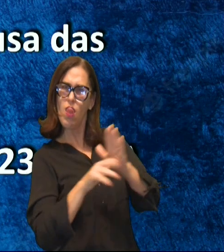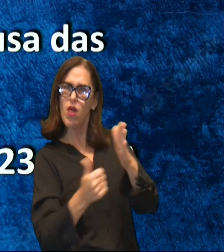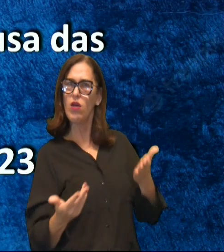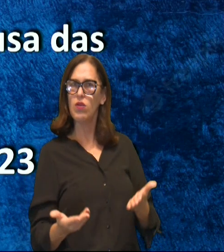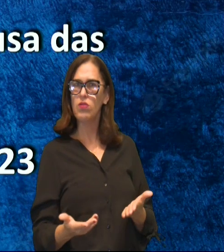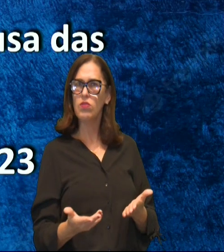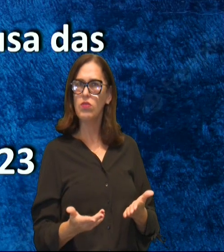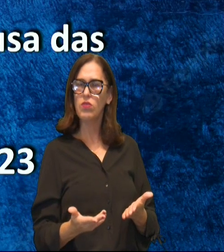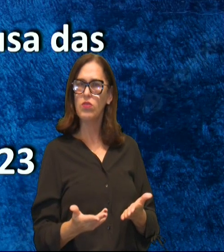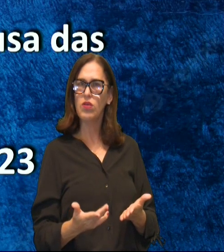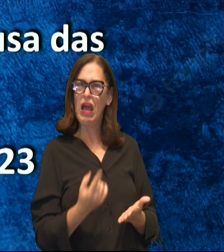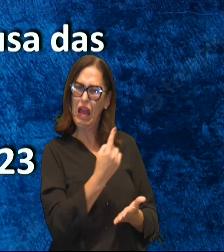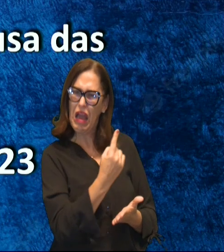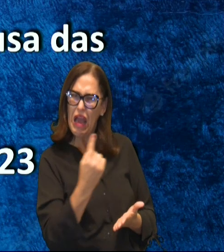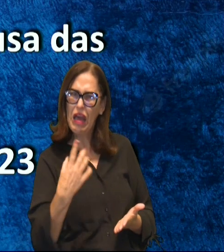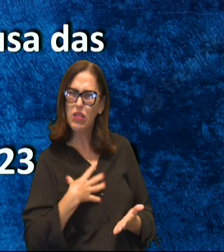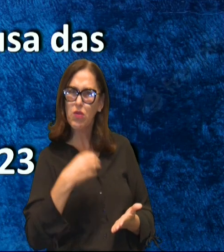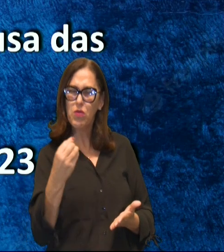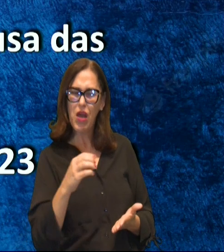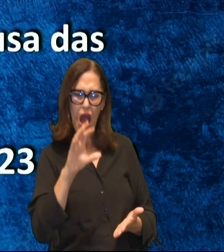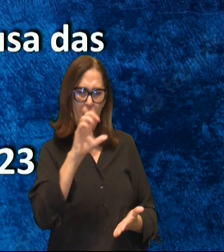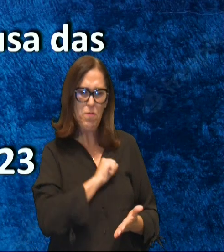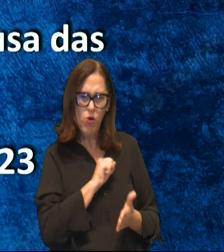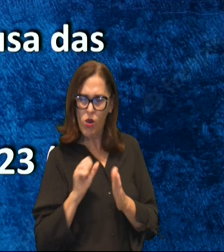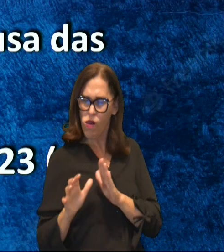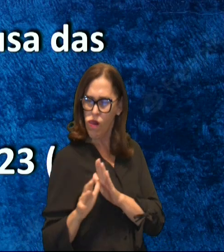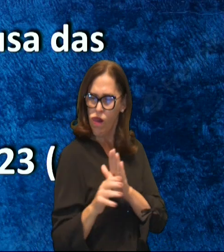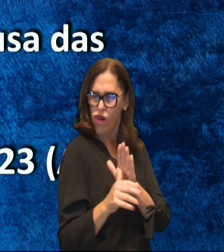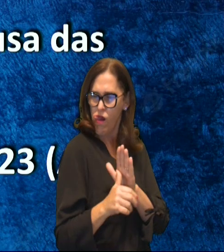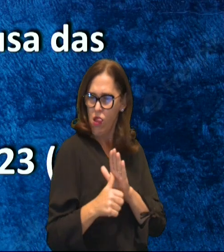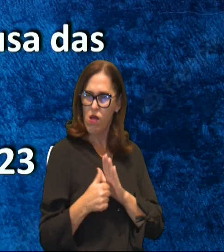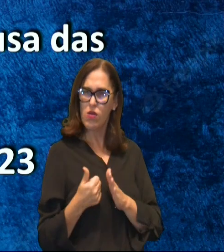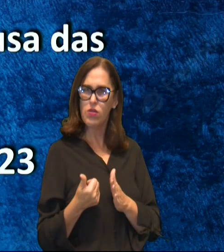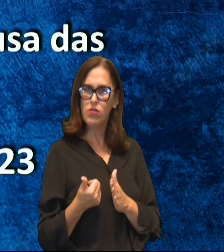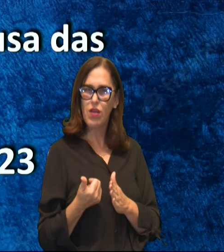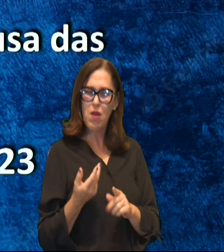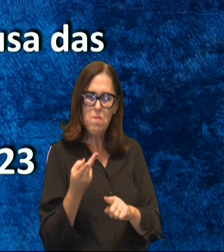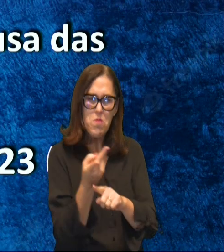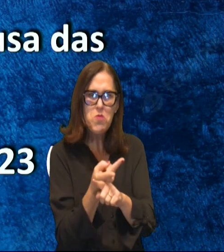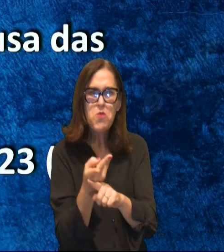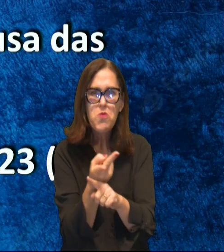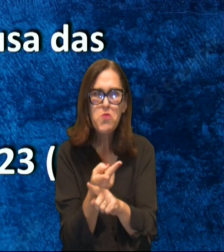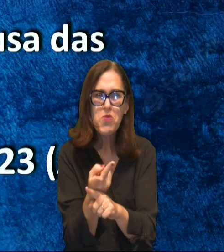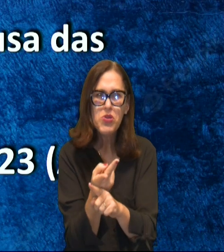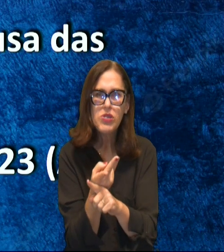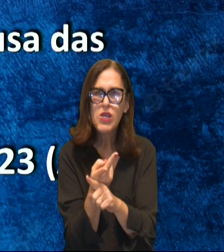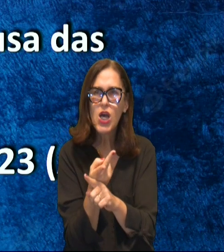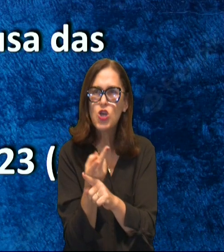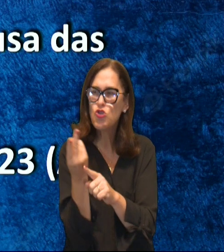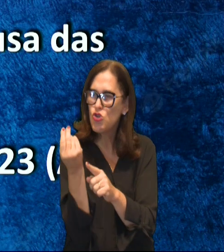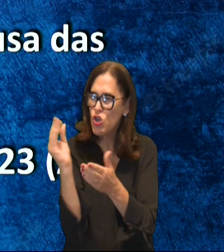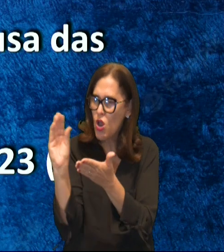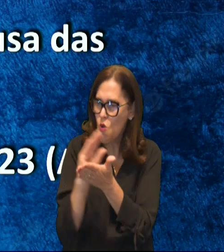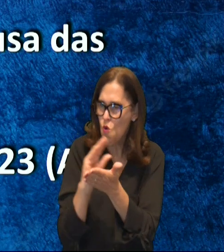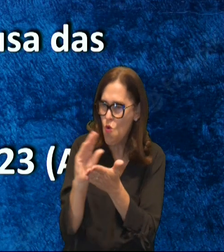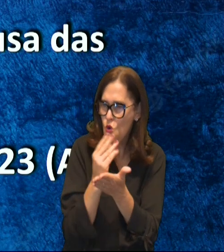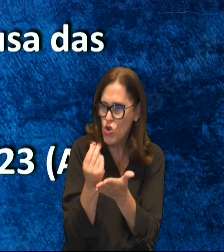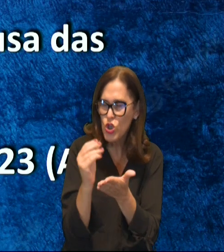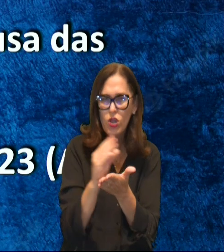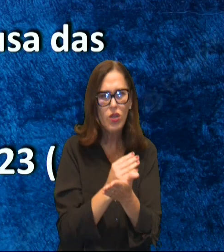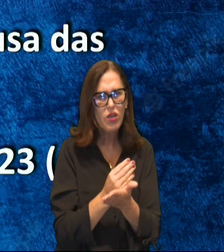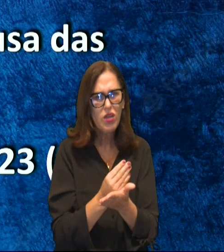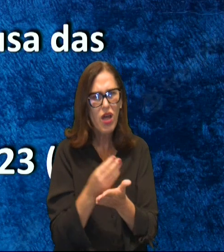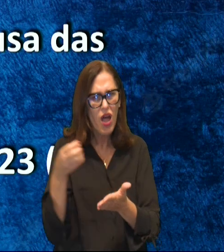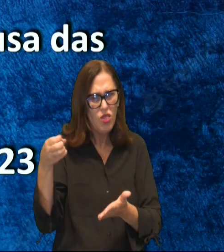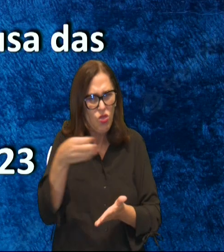ladrões. Cada um deles ama o suborno e corre atrás de recompensas. Novidade